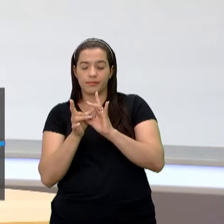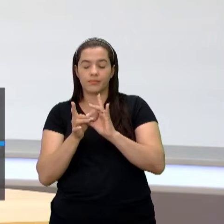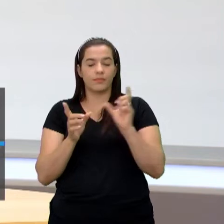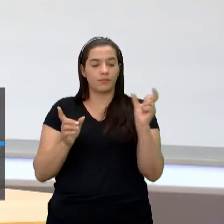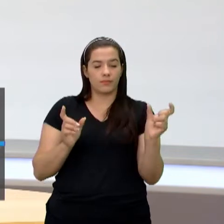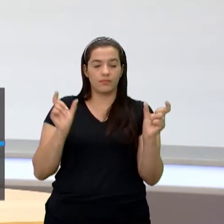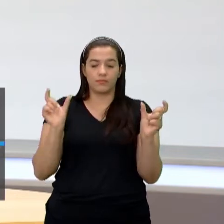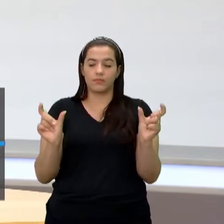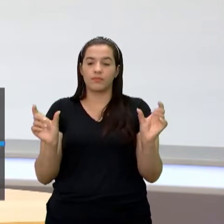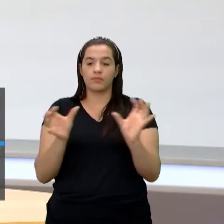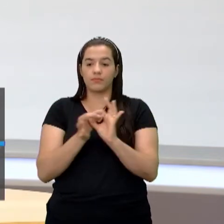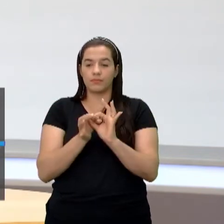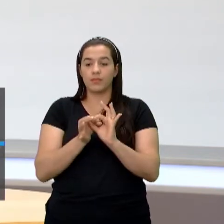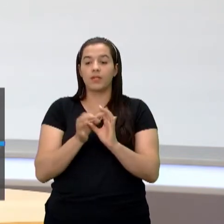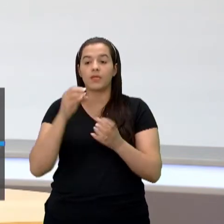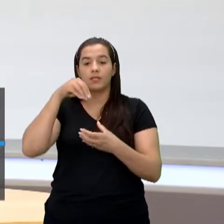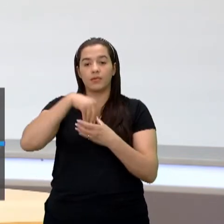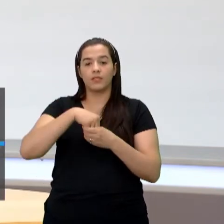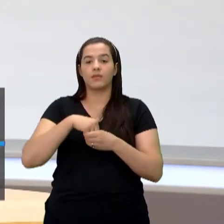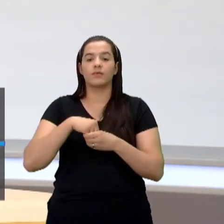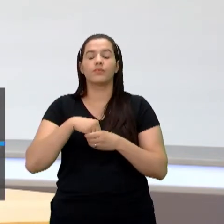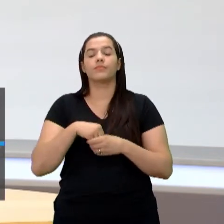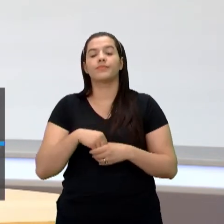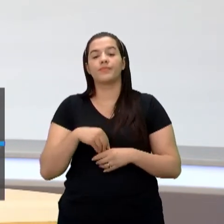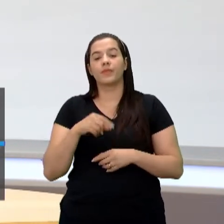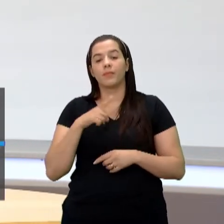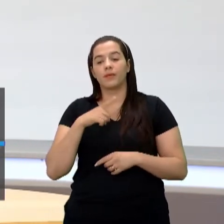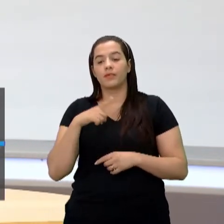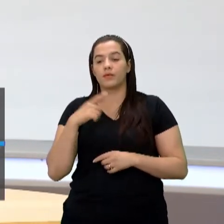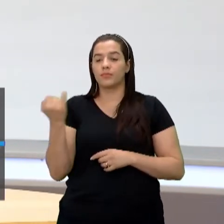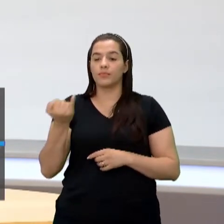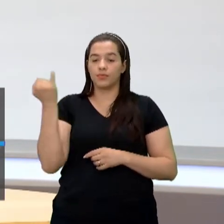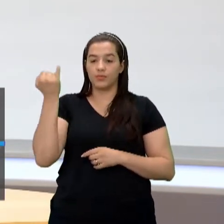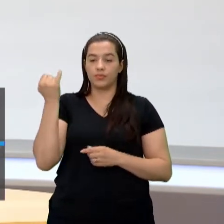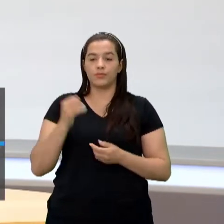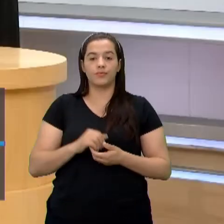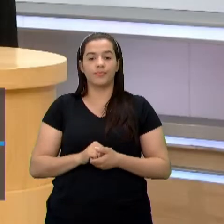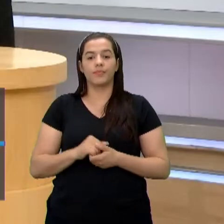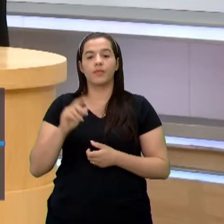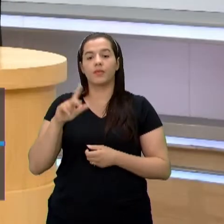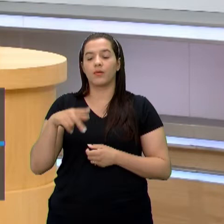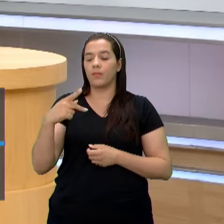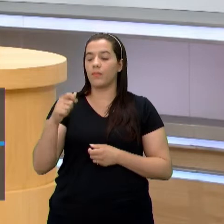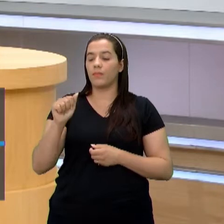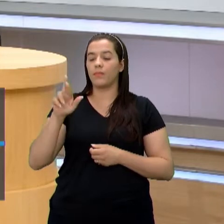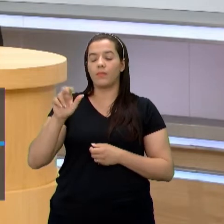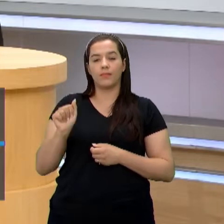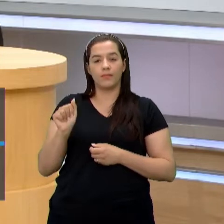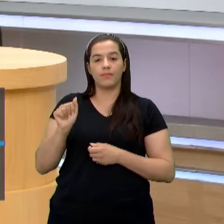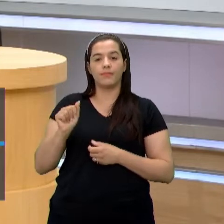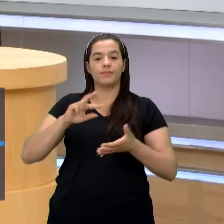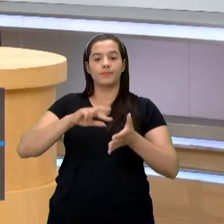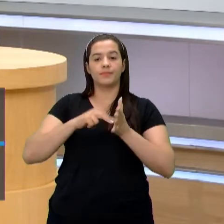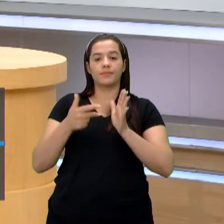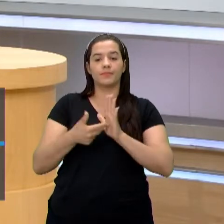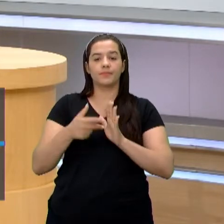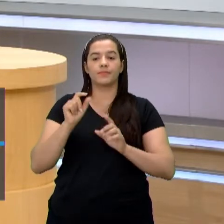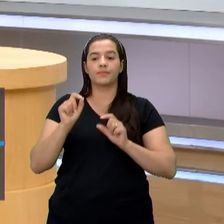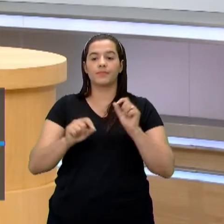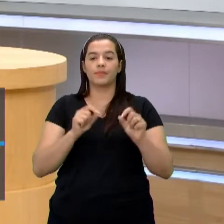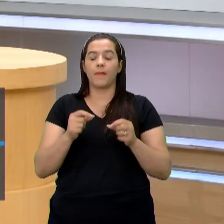palavras dentro de uma oração, mas elas têm valor semântico. Sim. Certo? Então, o para significa